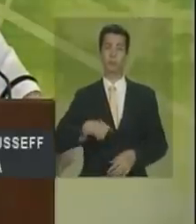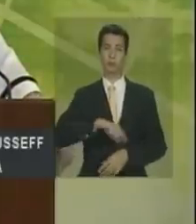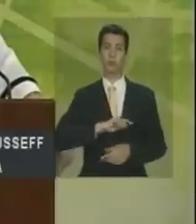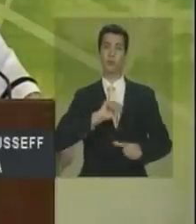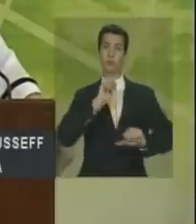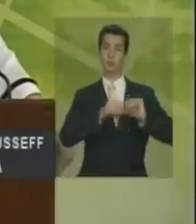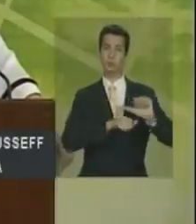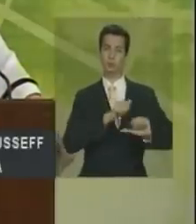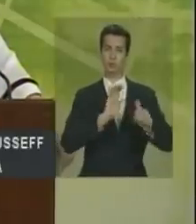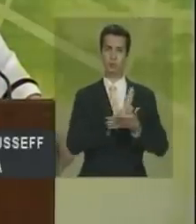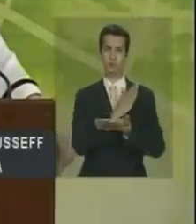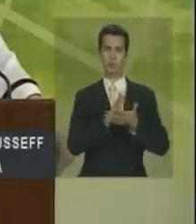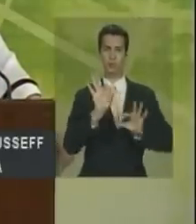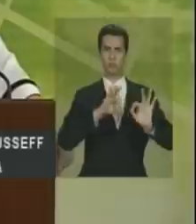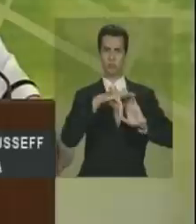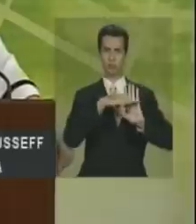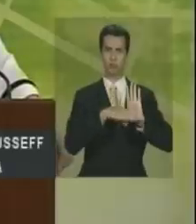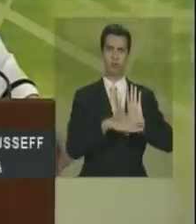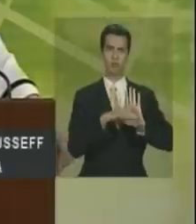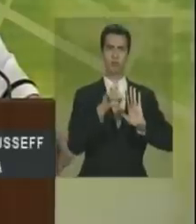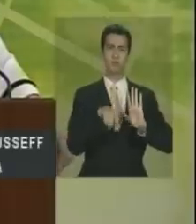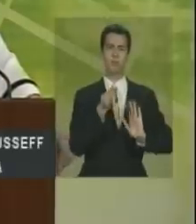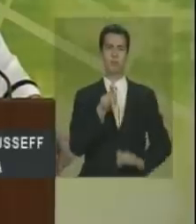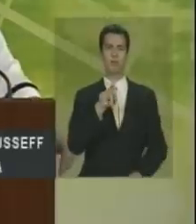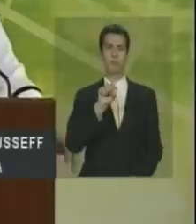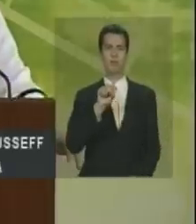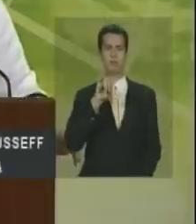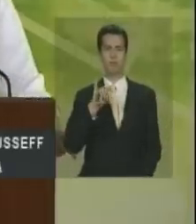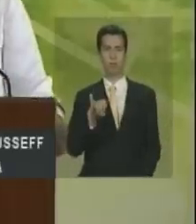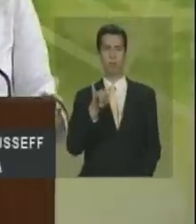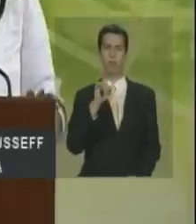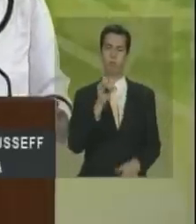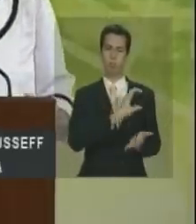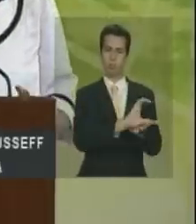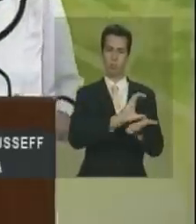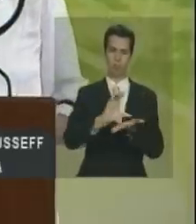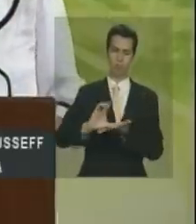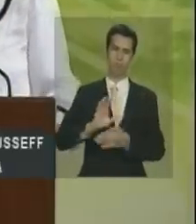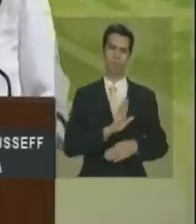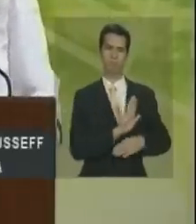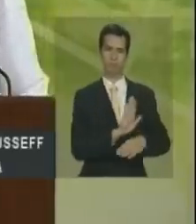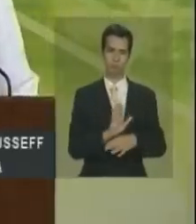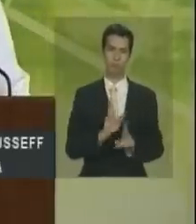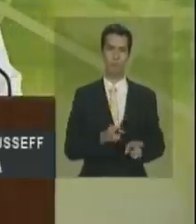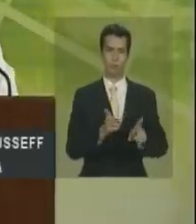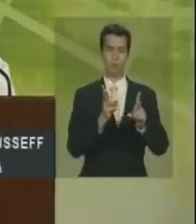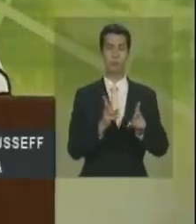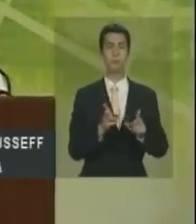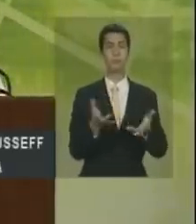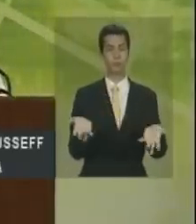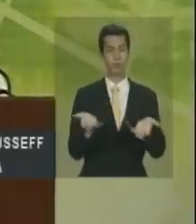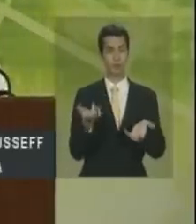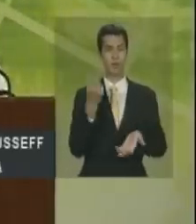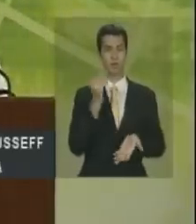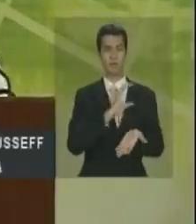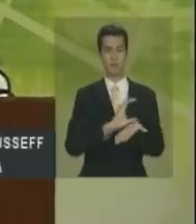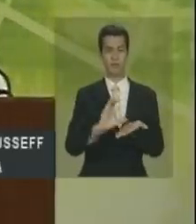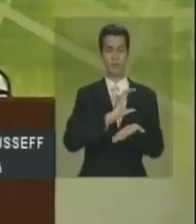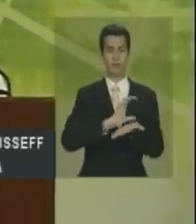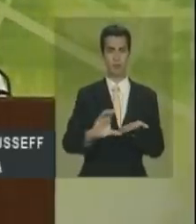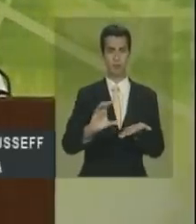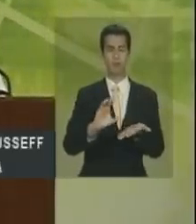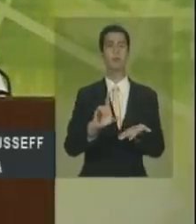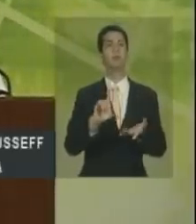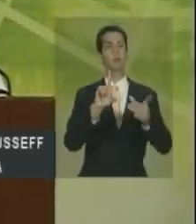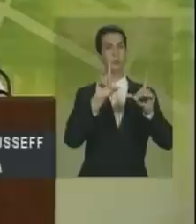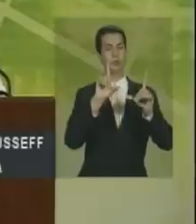de Sustentação de Investimentos, o PSI, visam fundamentalmente reduzir o custo do investimento, o custo